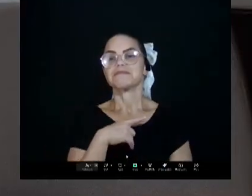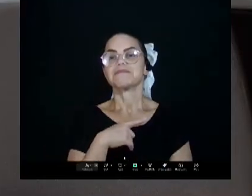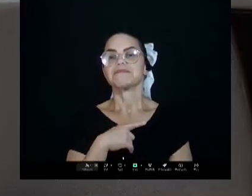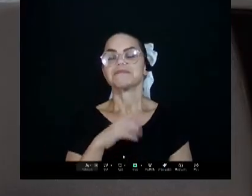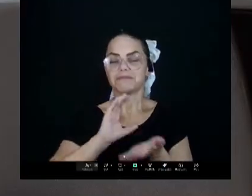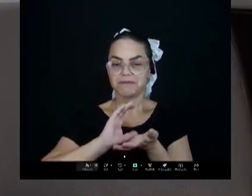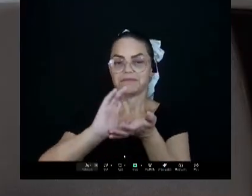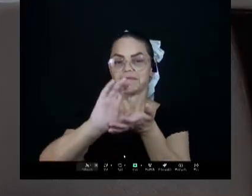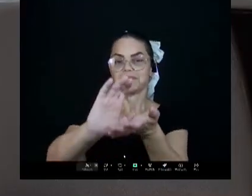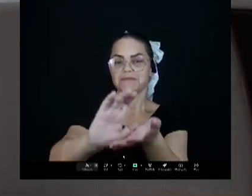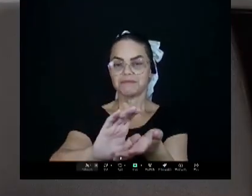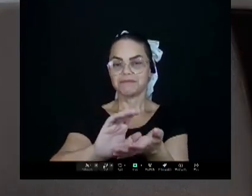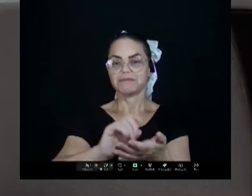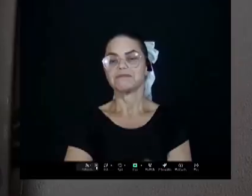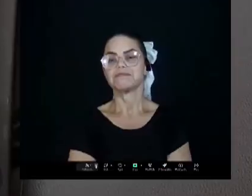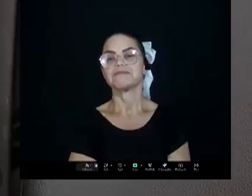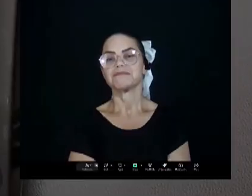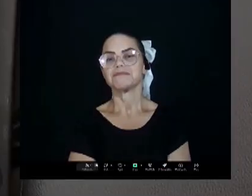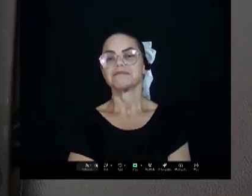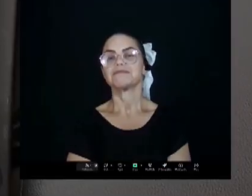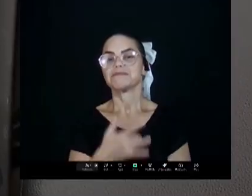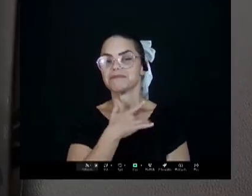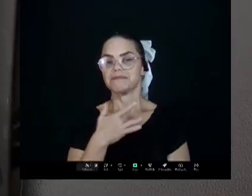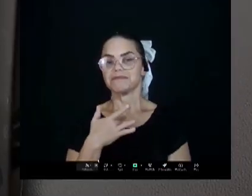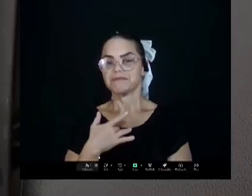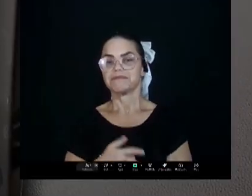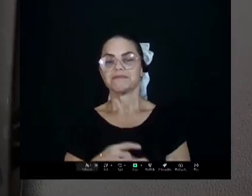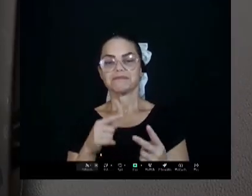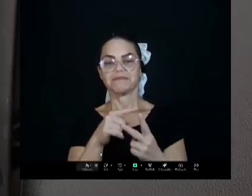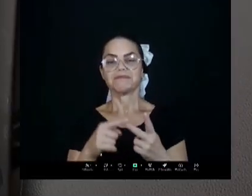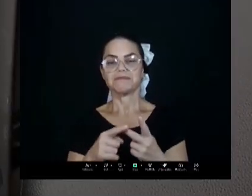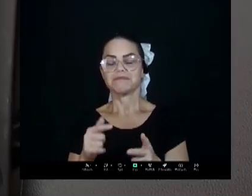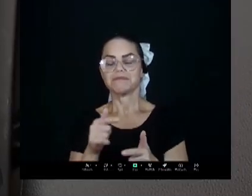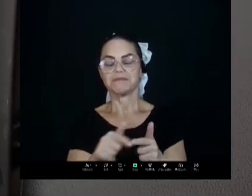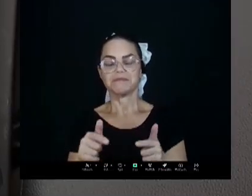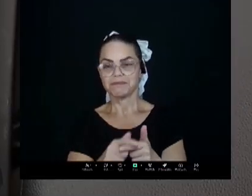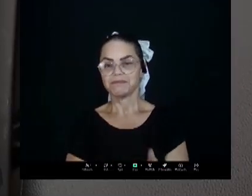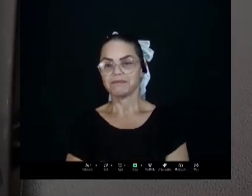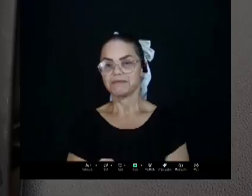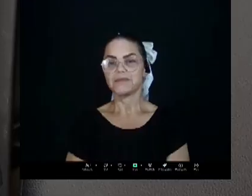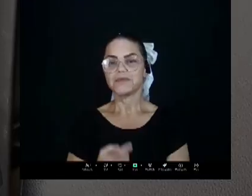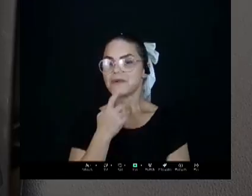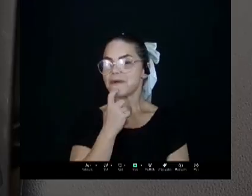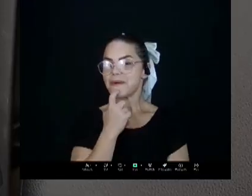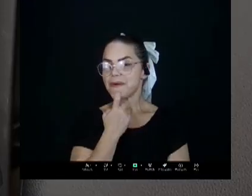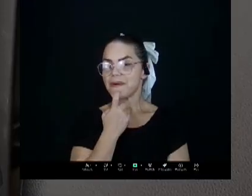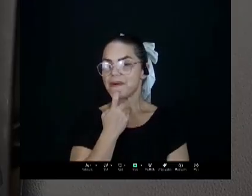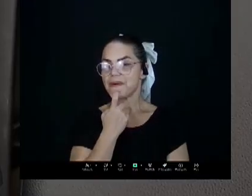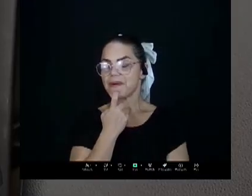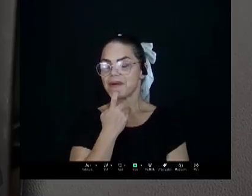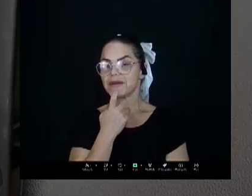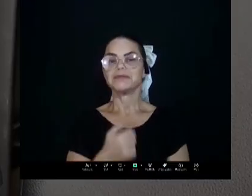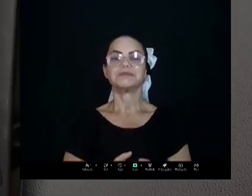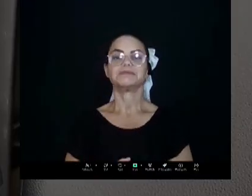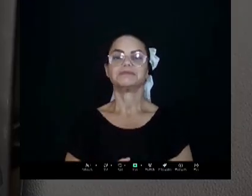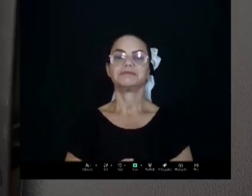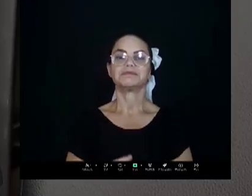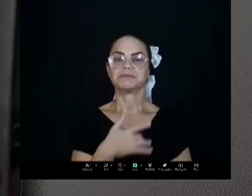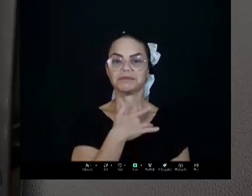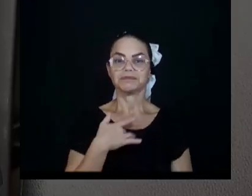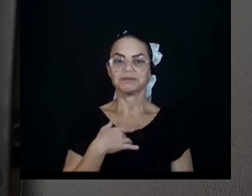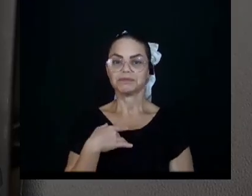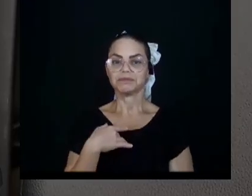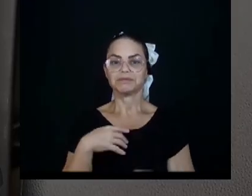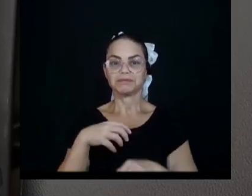questão de saúde, né? Os dois maiores problemas de Campinas, eu não tenho dúvida, é saúde e transporte, né? A saúde é um